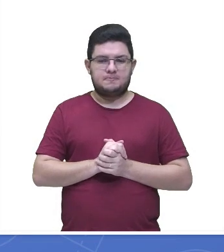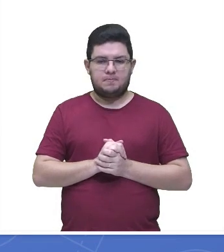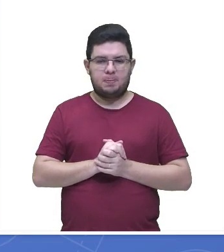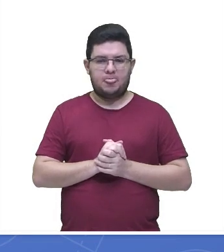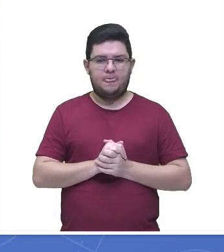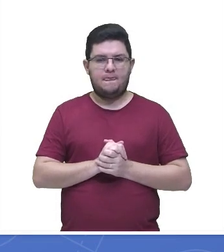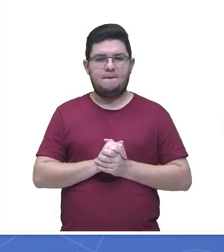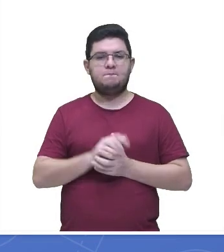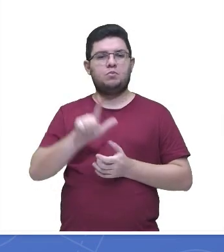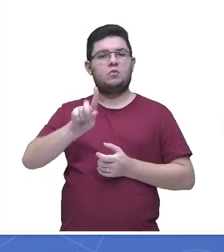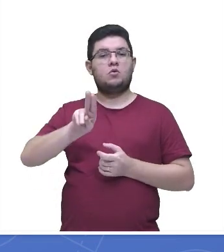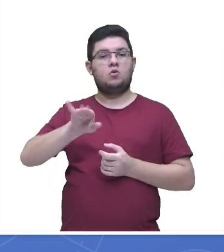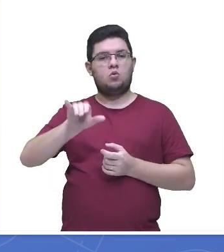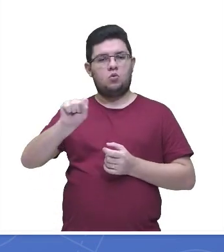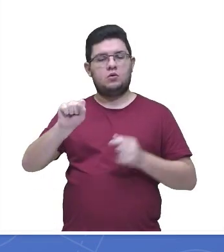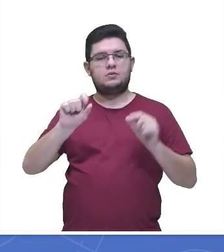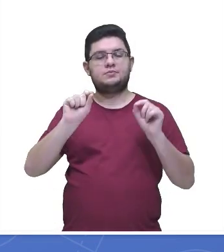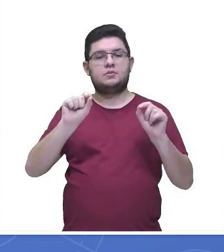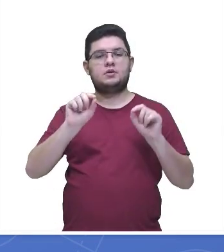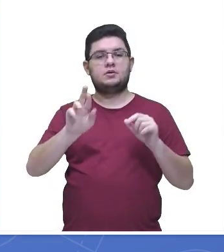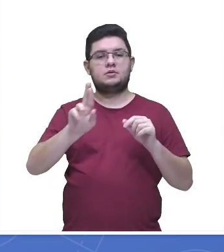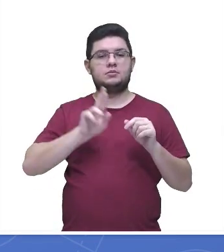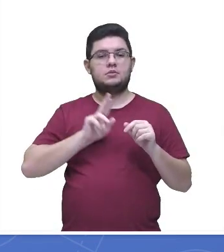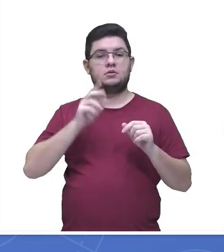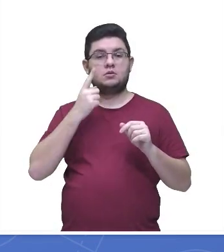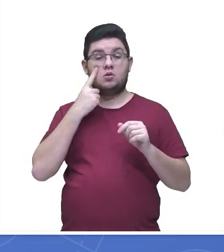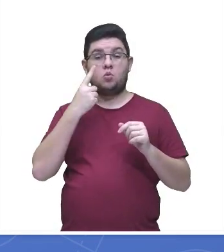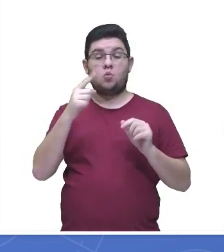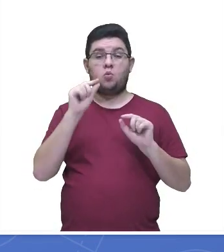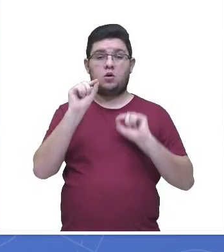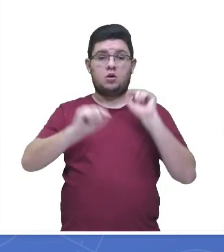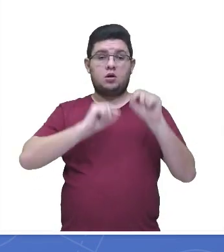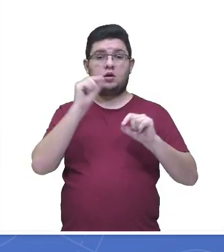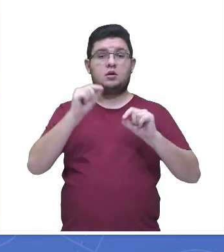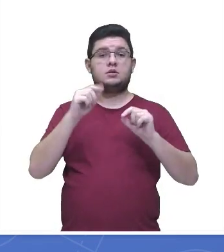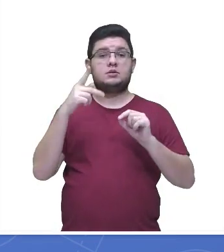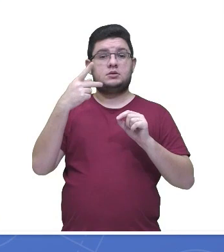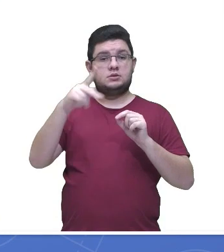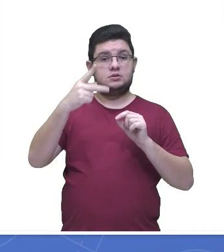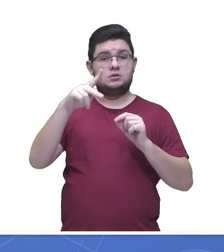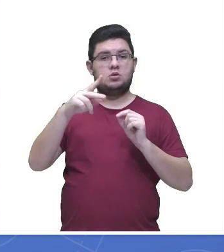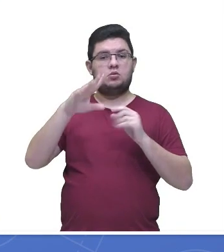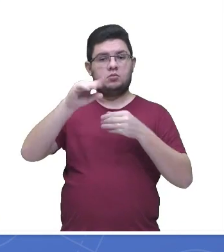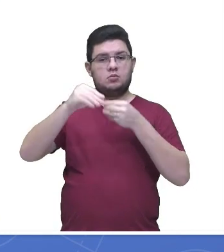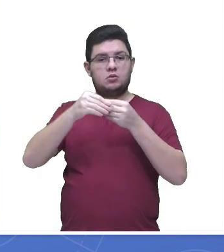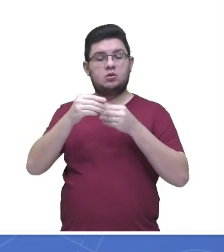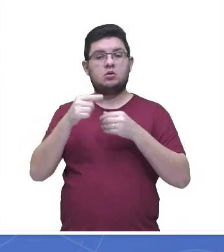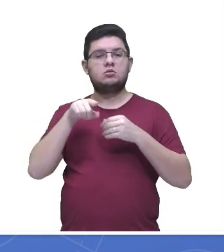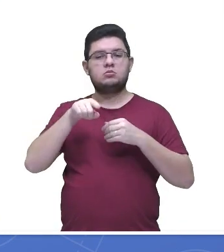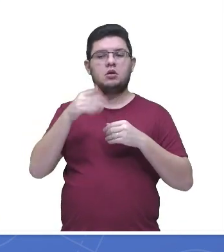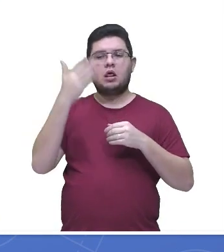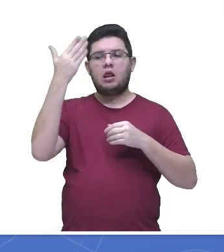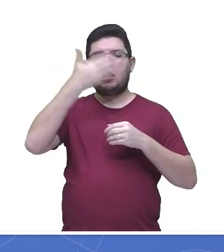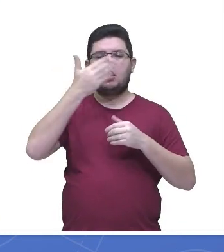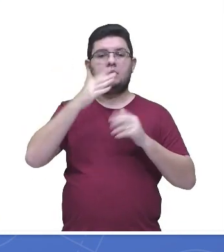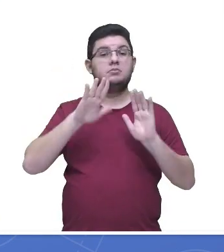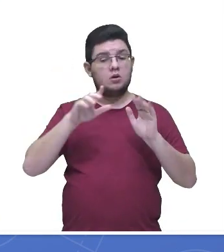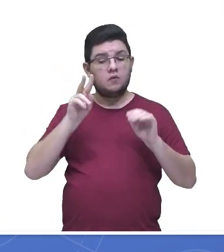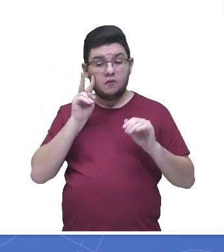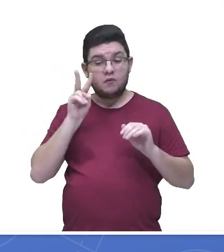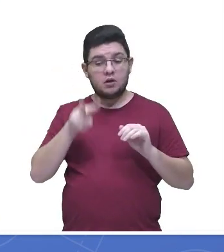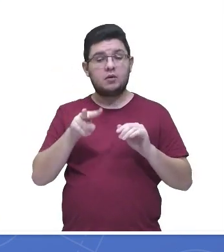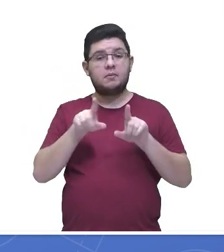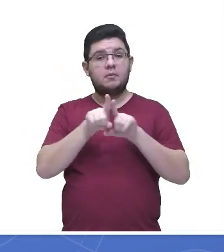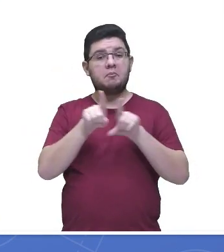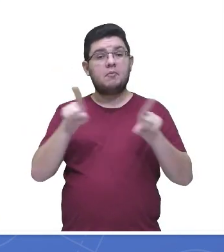O Luiz Guilherme, ele diz que o comentário dele não está aparecendo. Está aparecendo sim, Luiz Guilherme. Eu quero só ver a tua resposta. Eu estou